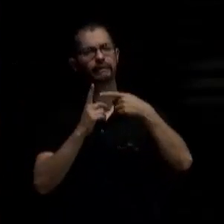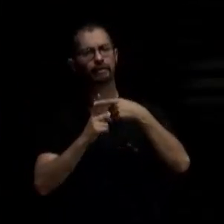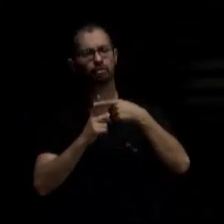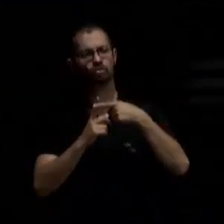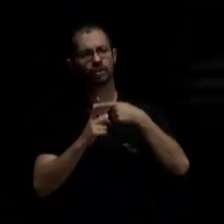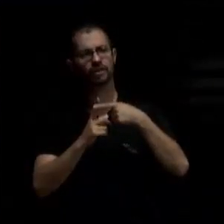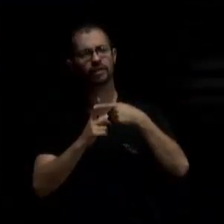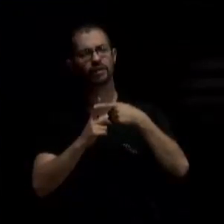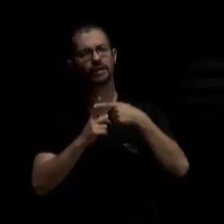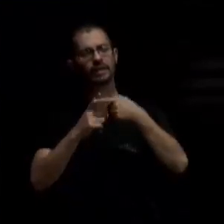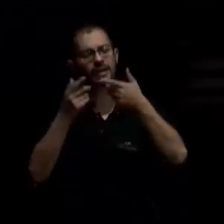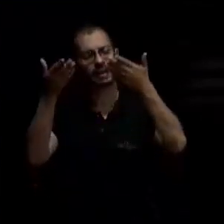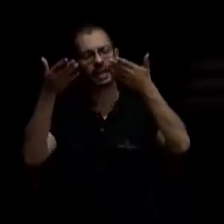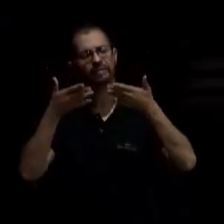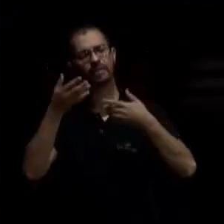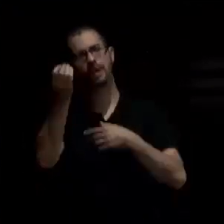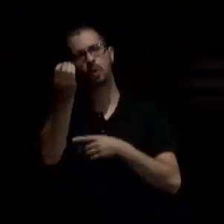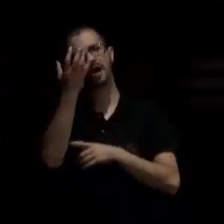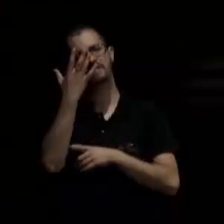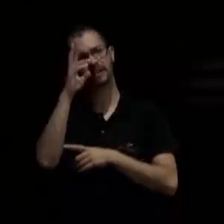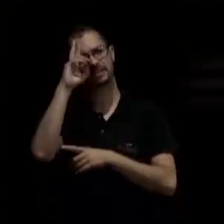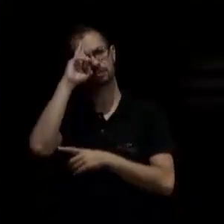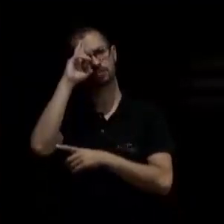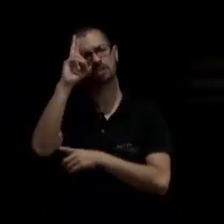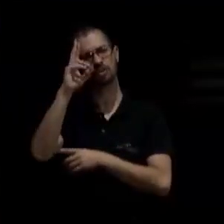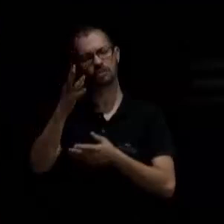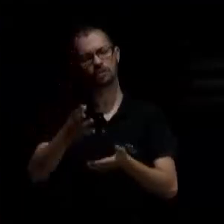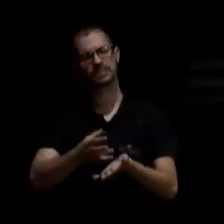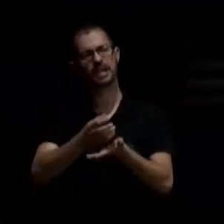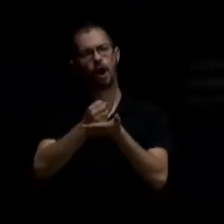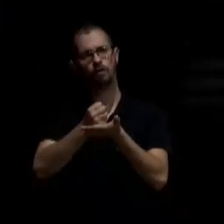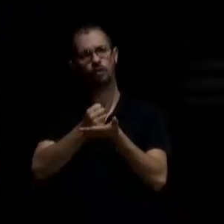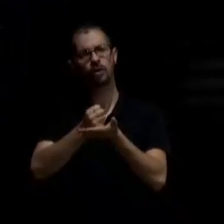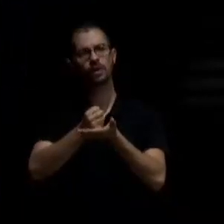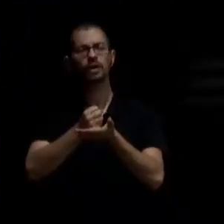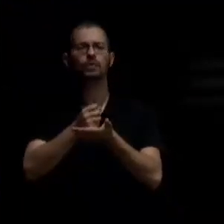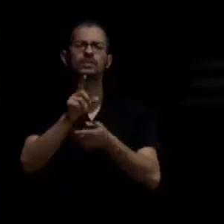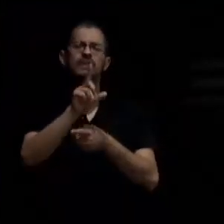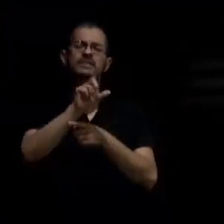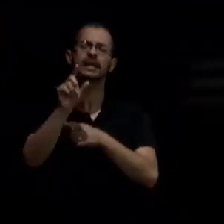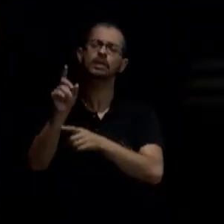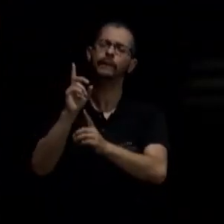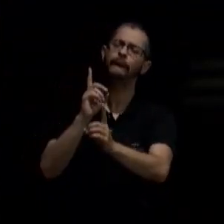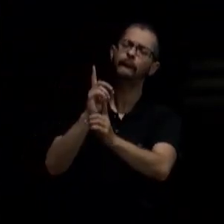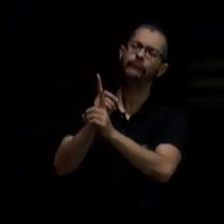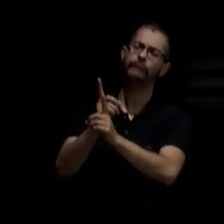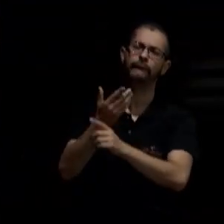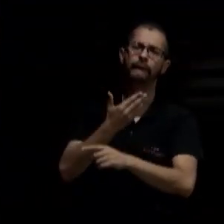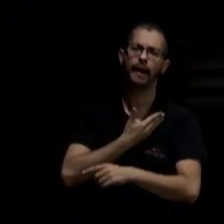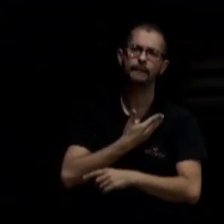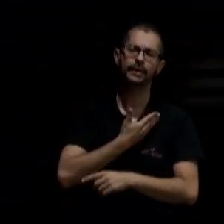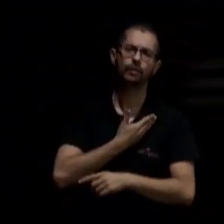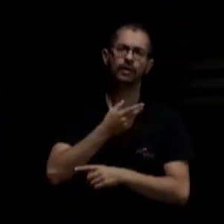ele recebeu a revelação do Senhor e foi salvo. E quando ele ia saindo, encontrou o amigo e